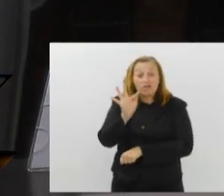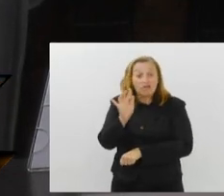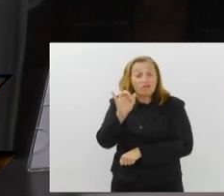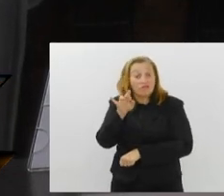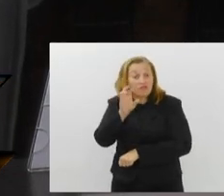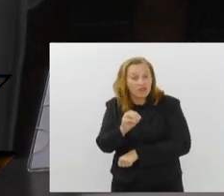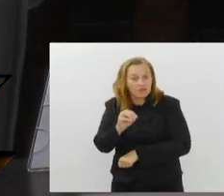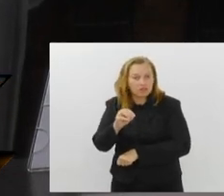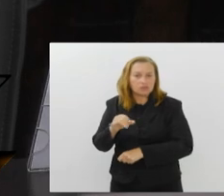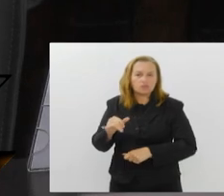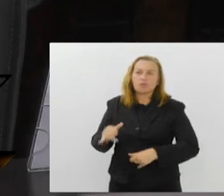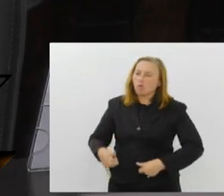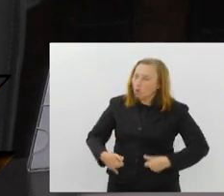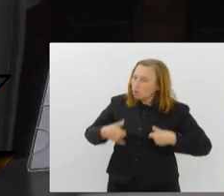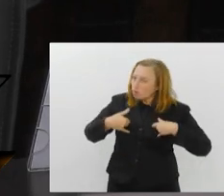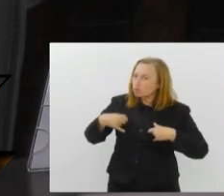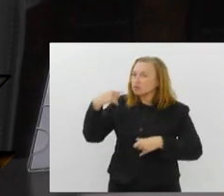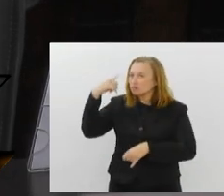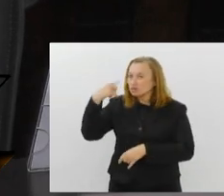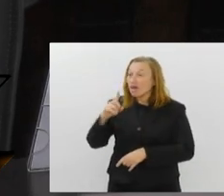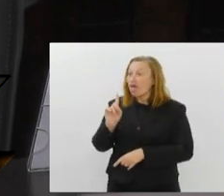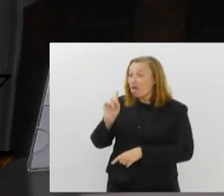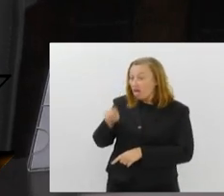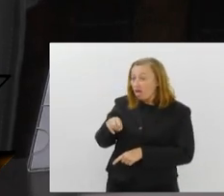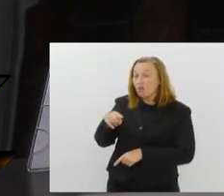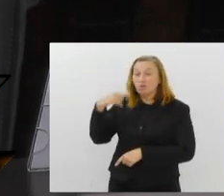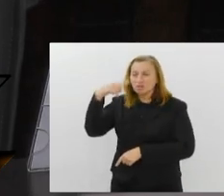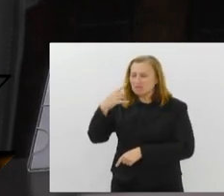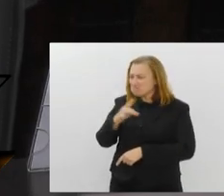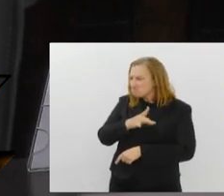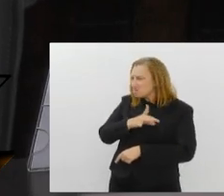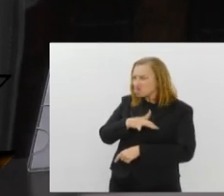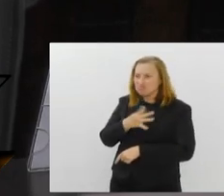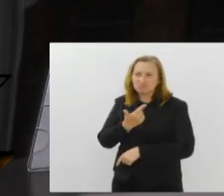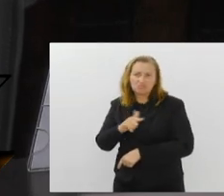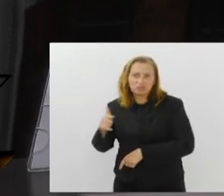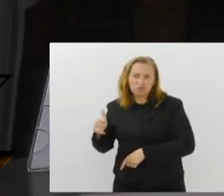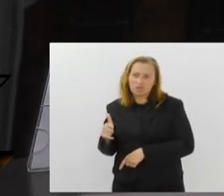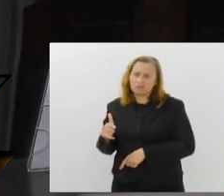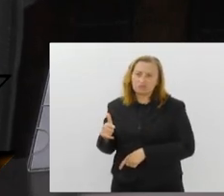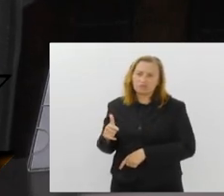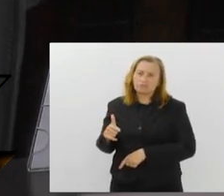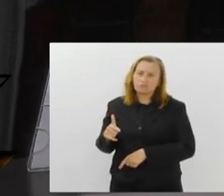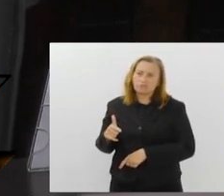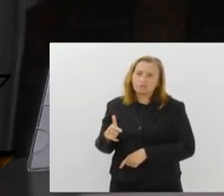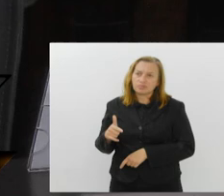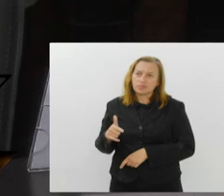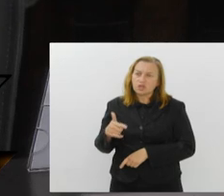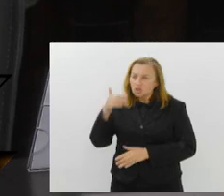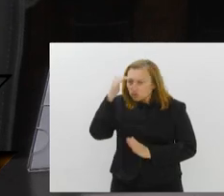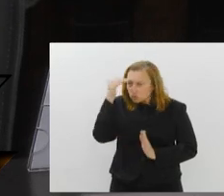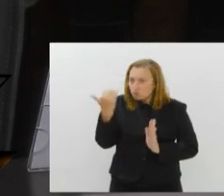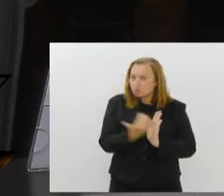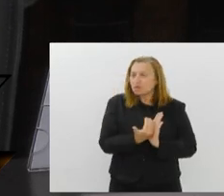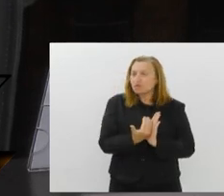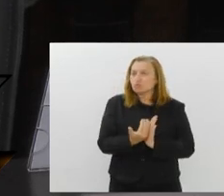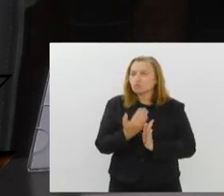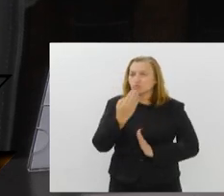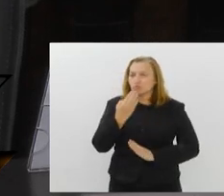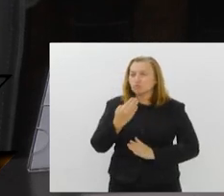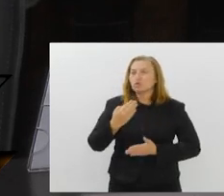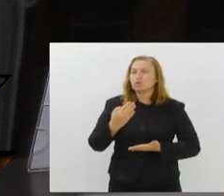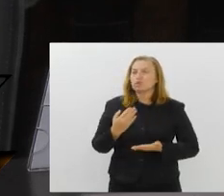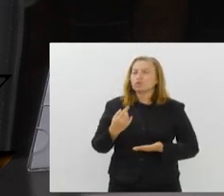a advocacia é aquele advogado que não tem medo de cumprir o seu juramento pro